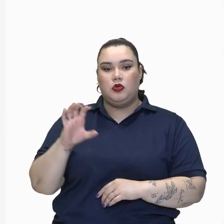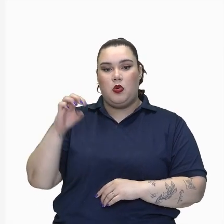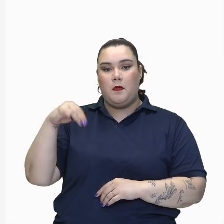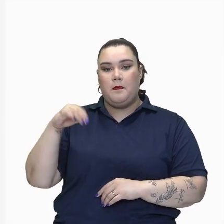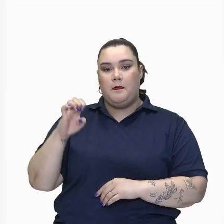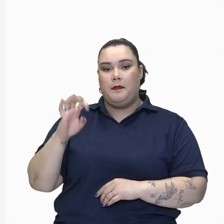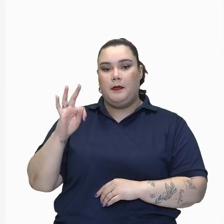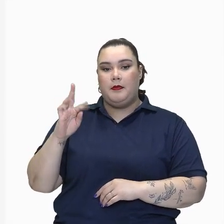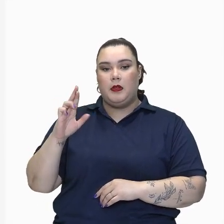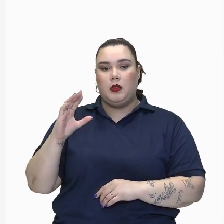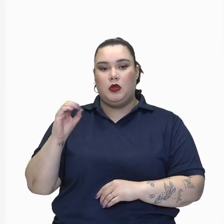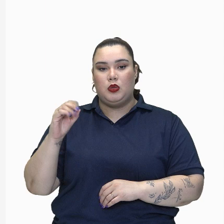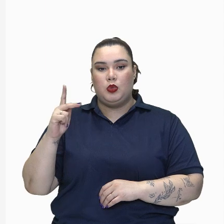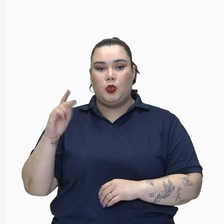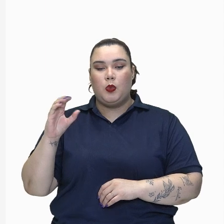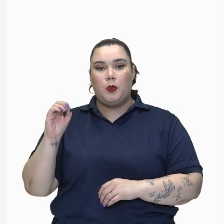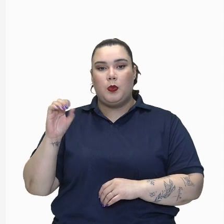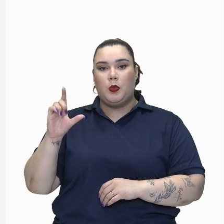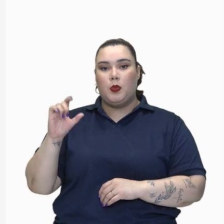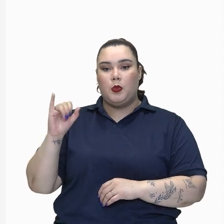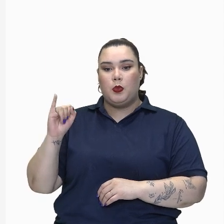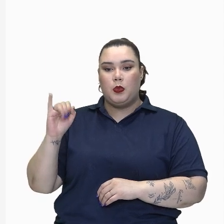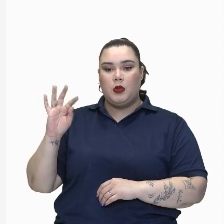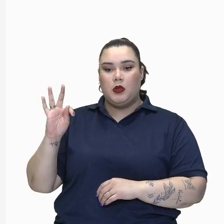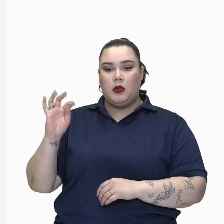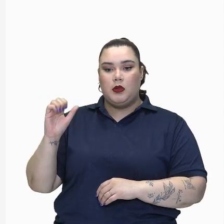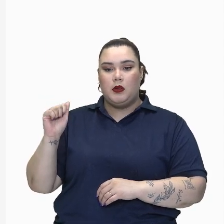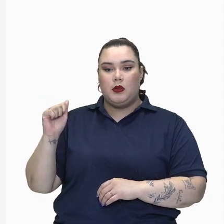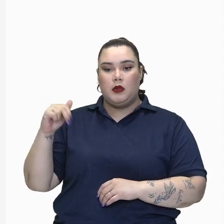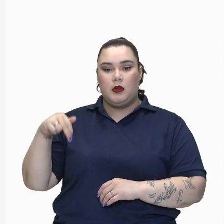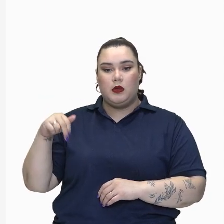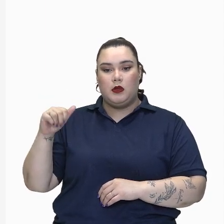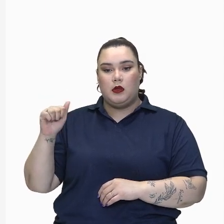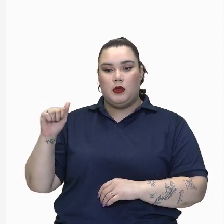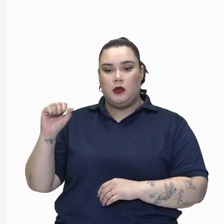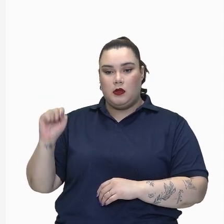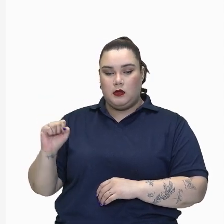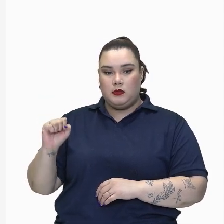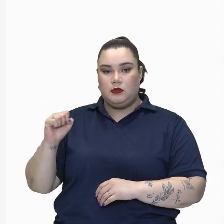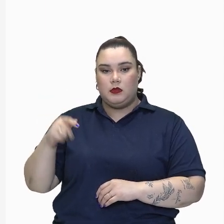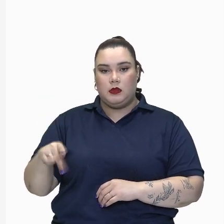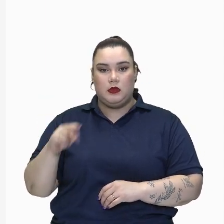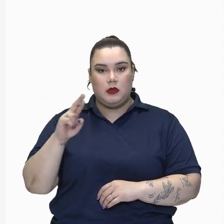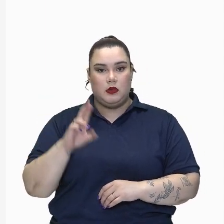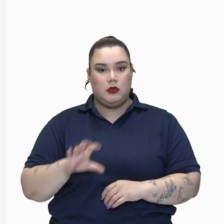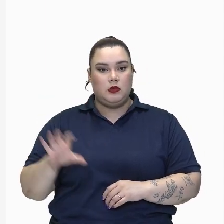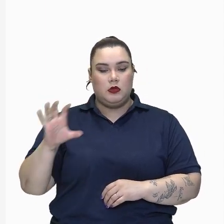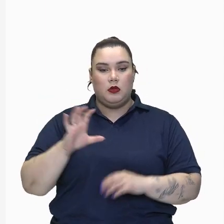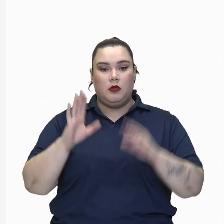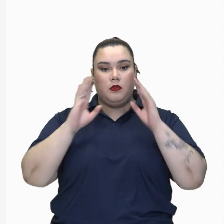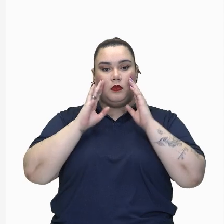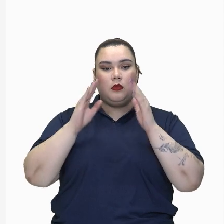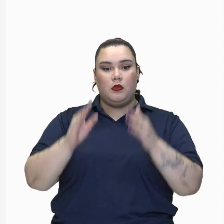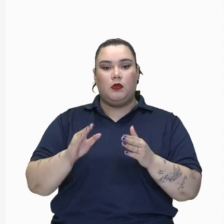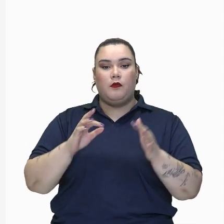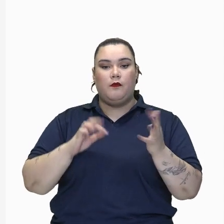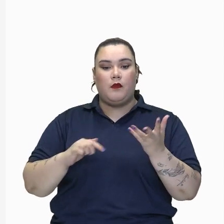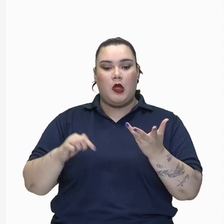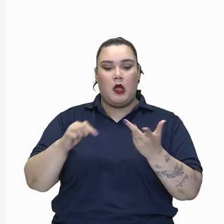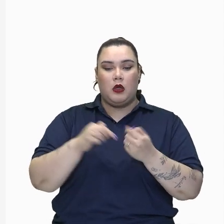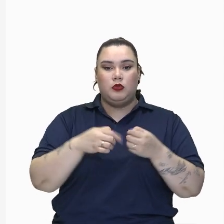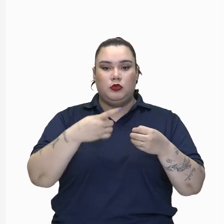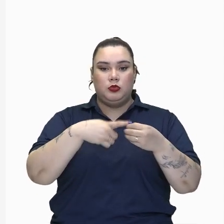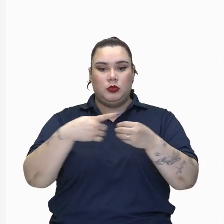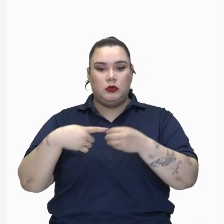metropolitanas. Então, as regiões metropolitanas, elas compreendem esse conjunto de municípios